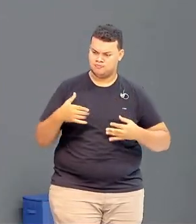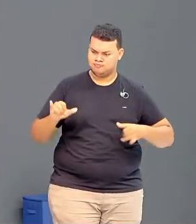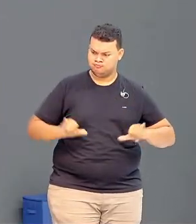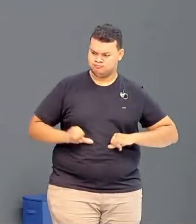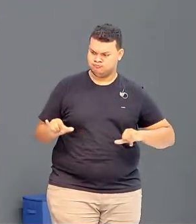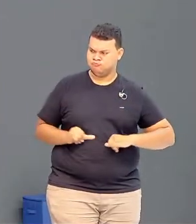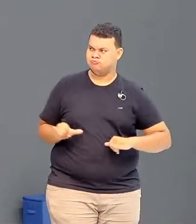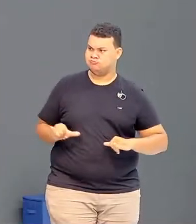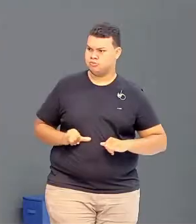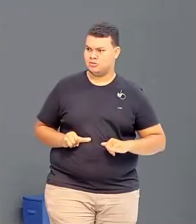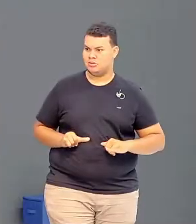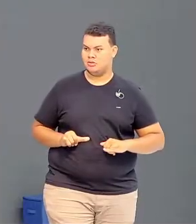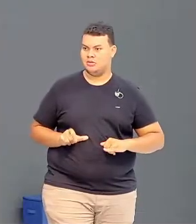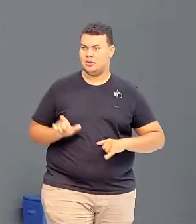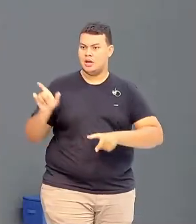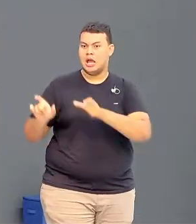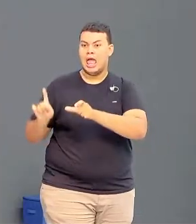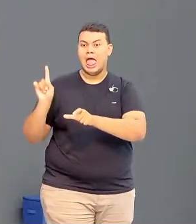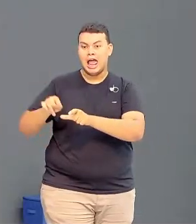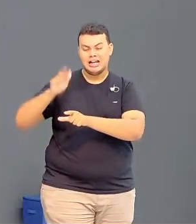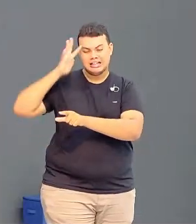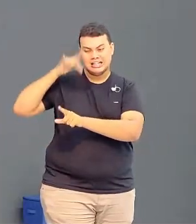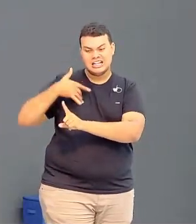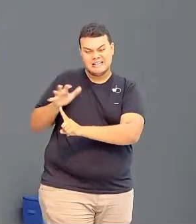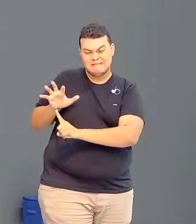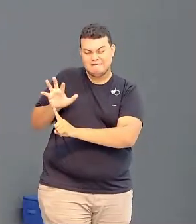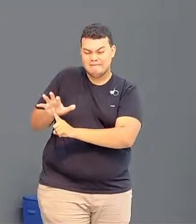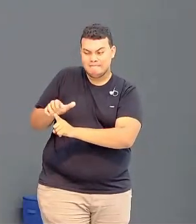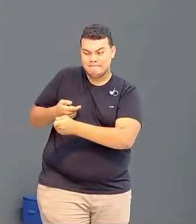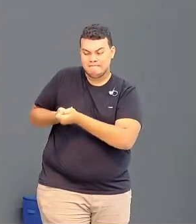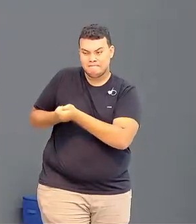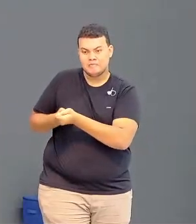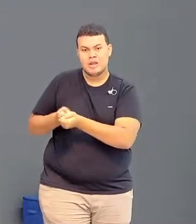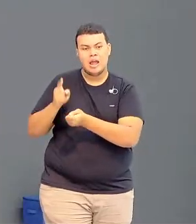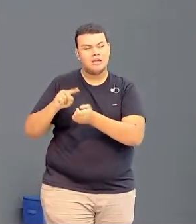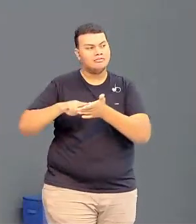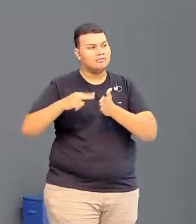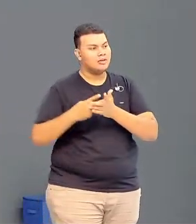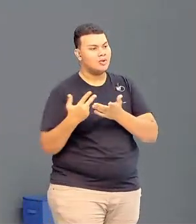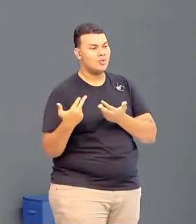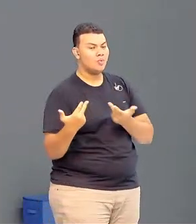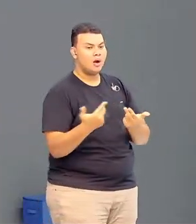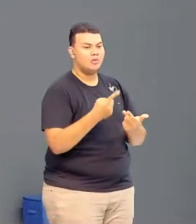mente deles. Irmãos, é exatamente assim que acontece com o ser humano.